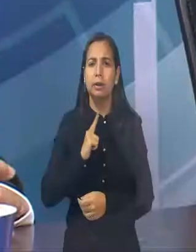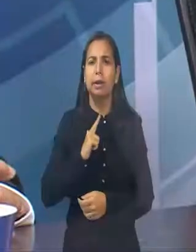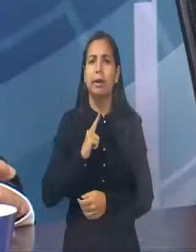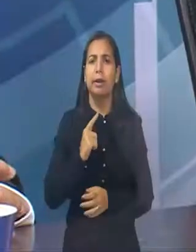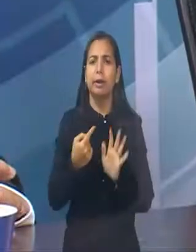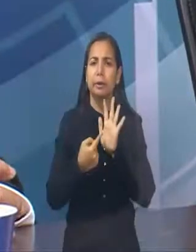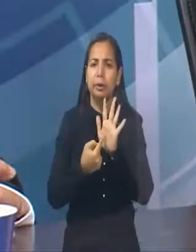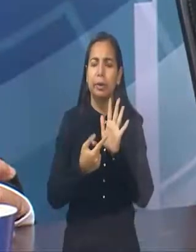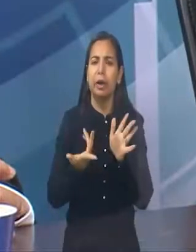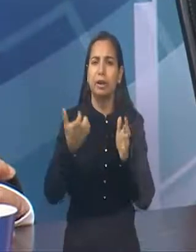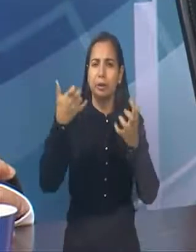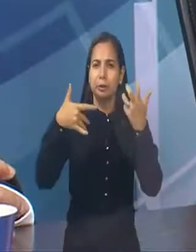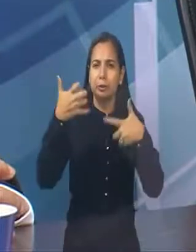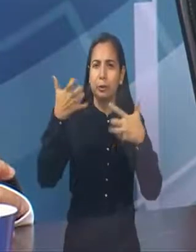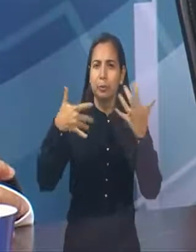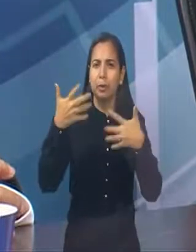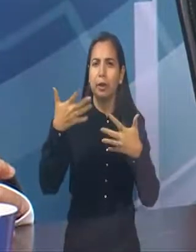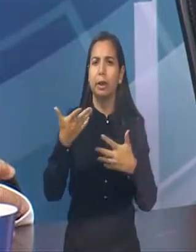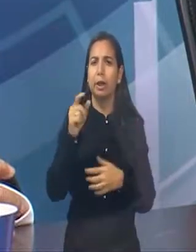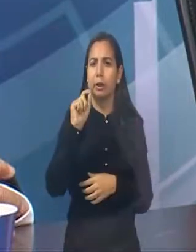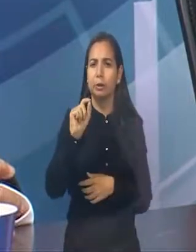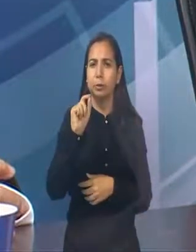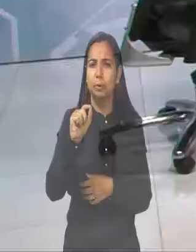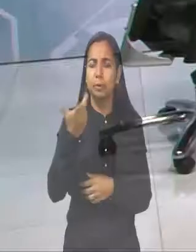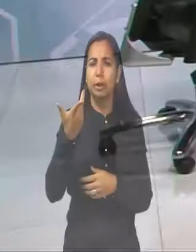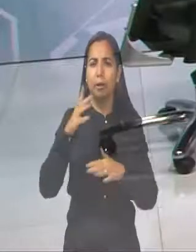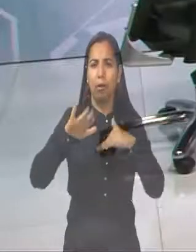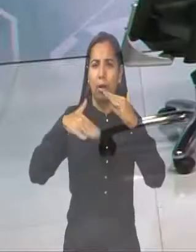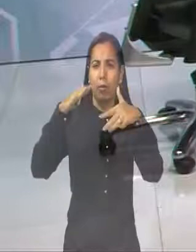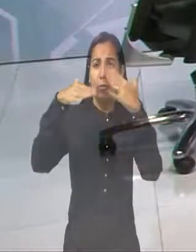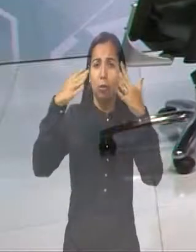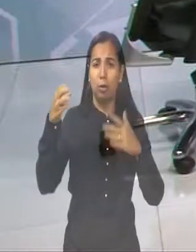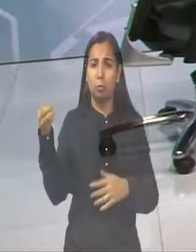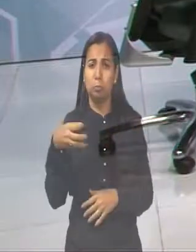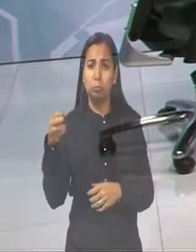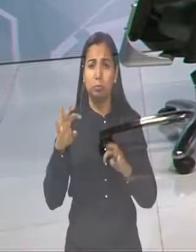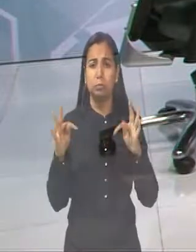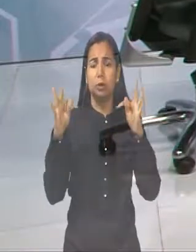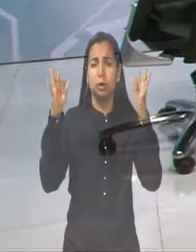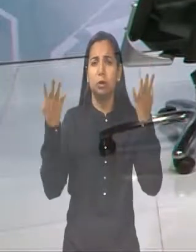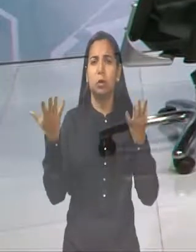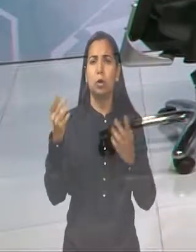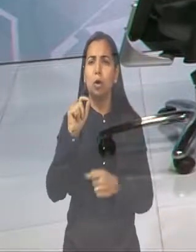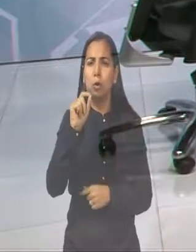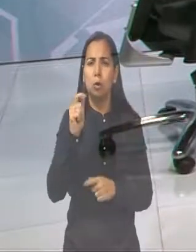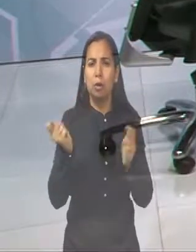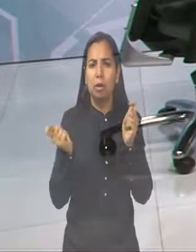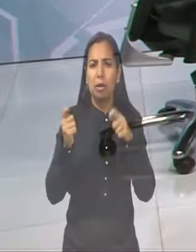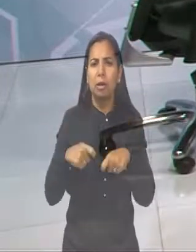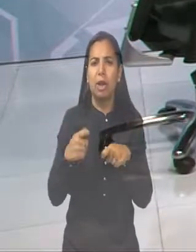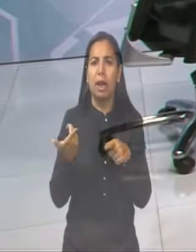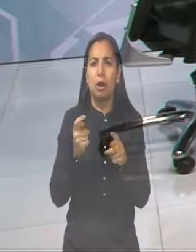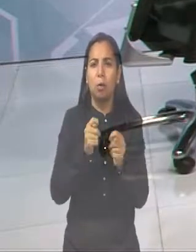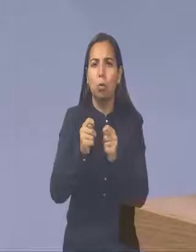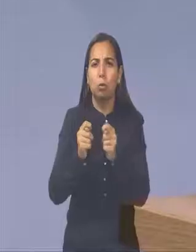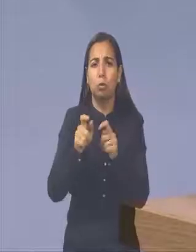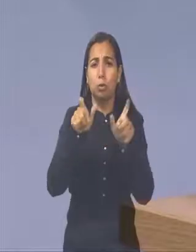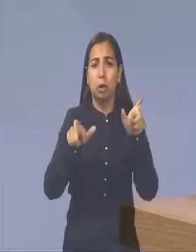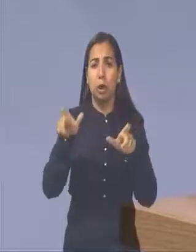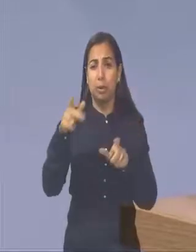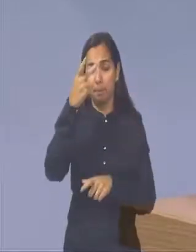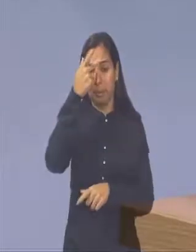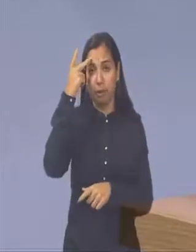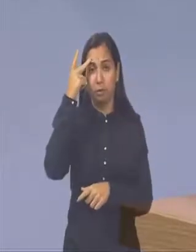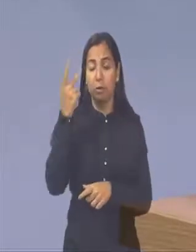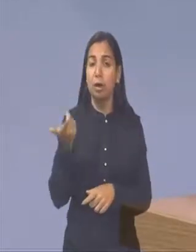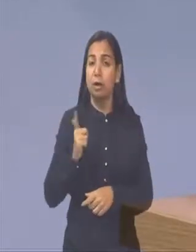colocadas anteriormente, como por exemplo os avanços tecnológicos, a possibilidade de controle mais amplo, é fato, é real, mas é também o